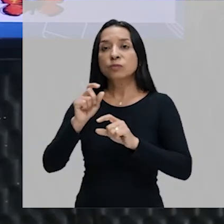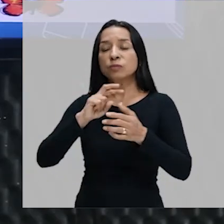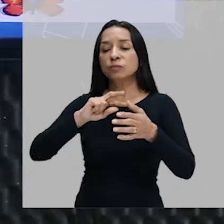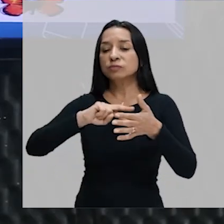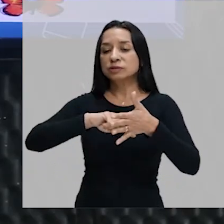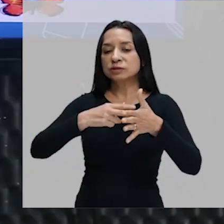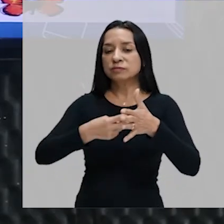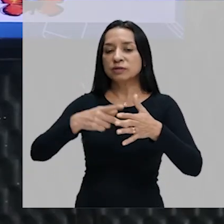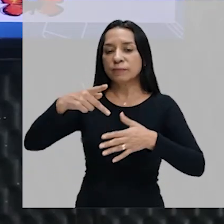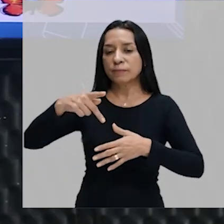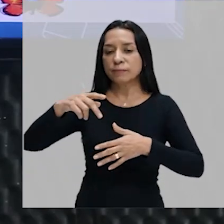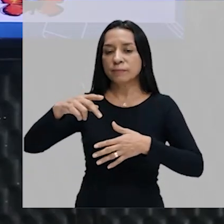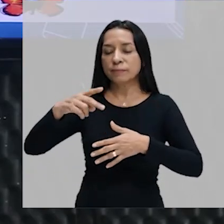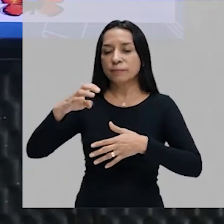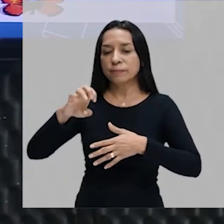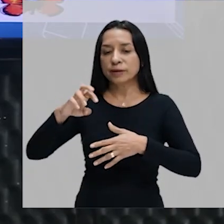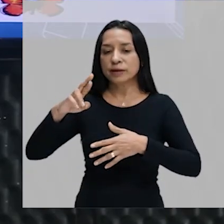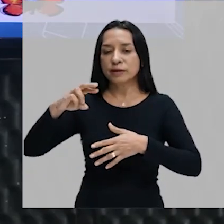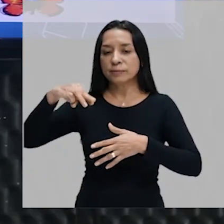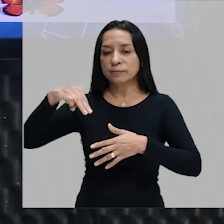Em biologia,